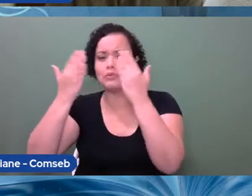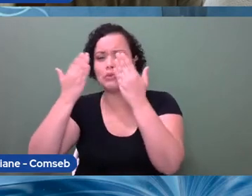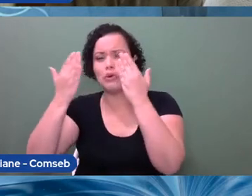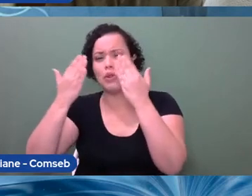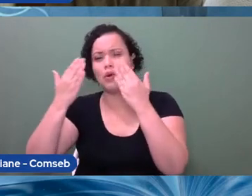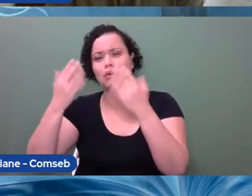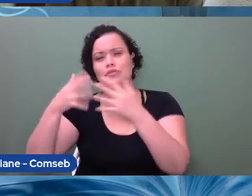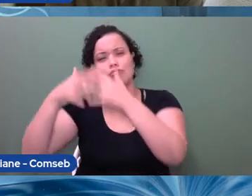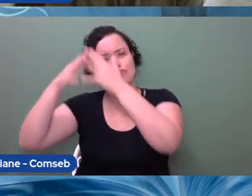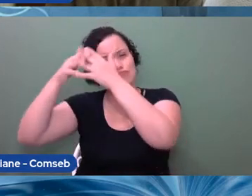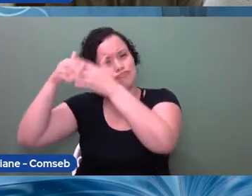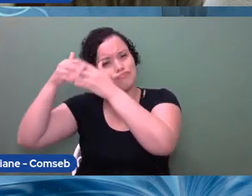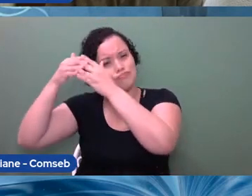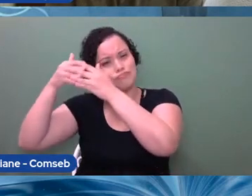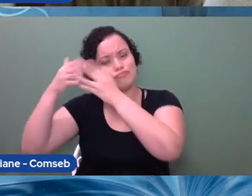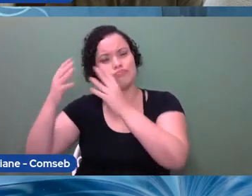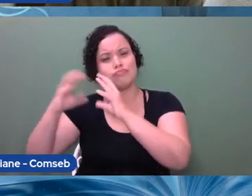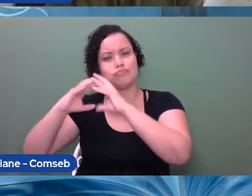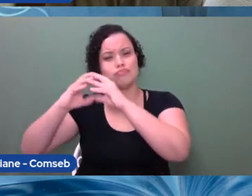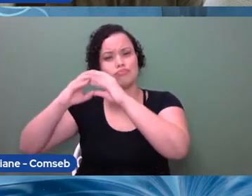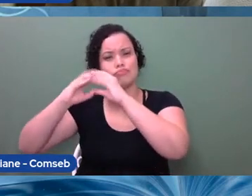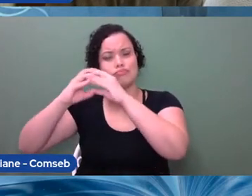de psíquica como um todo, que examinam